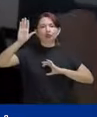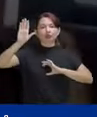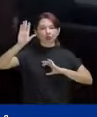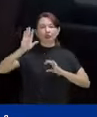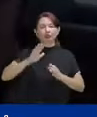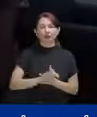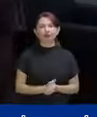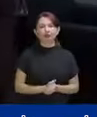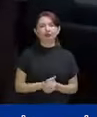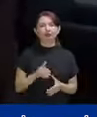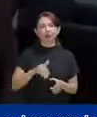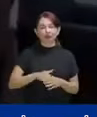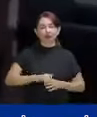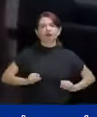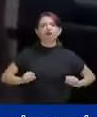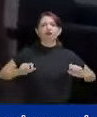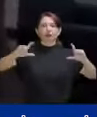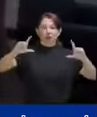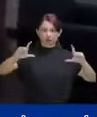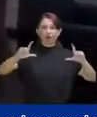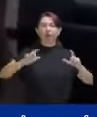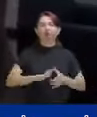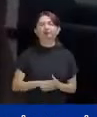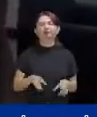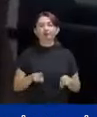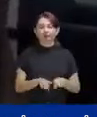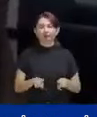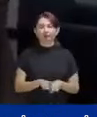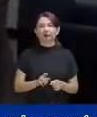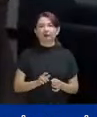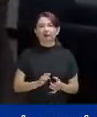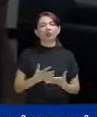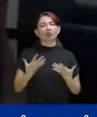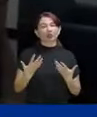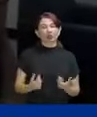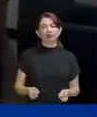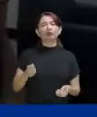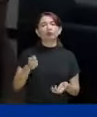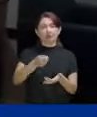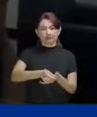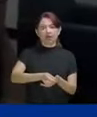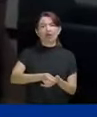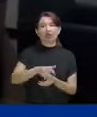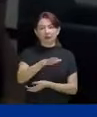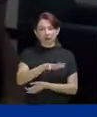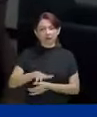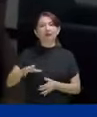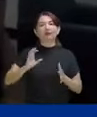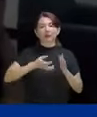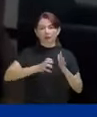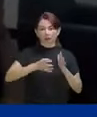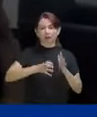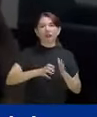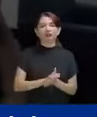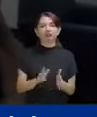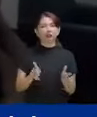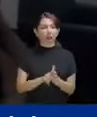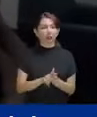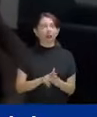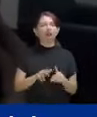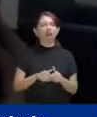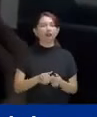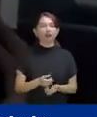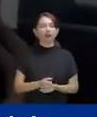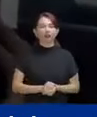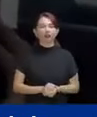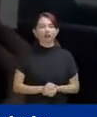nas respectivas circunscrições devem ser assumidas e pagas exclusivamente pela esfera partidária correspondente, salvo acordo expresso